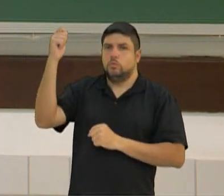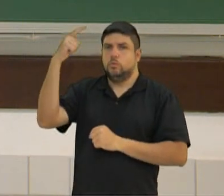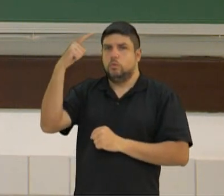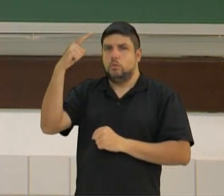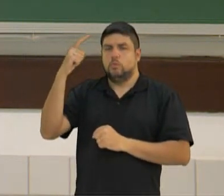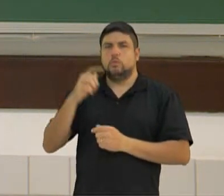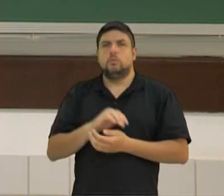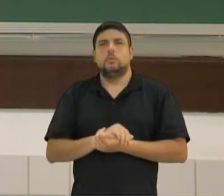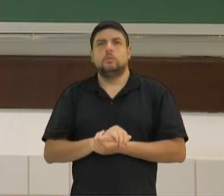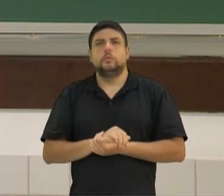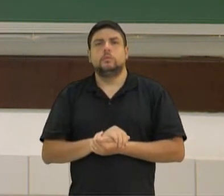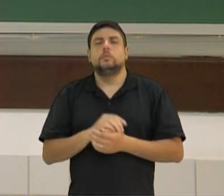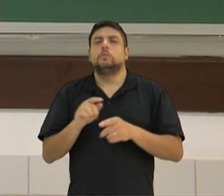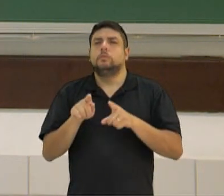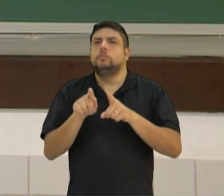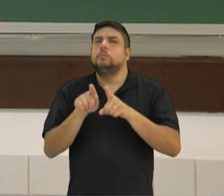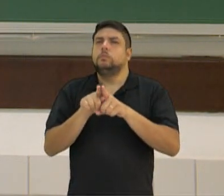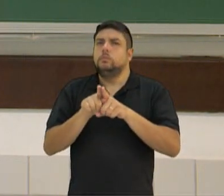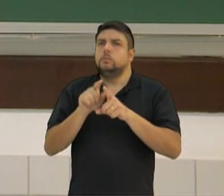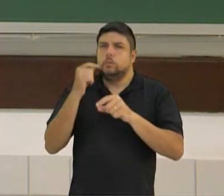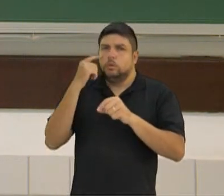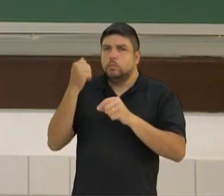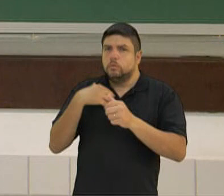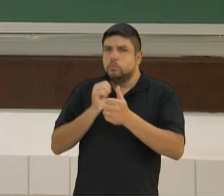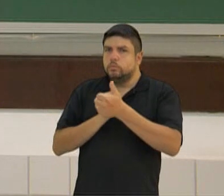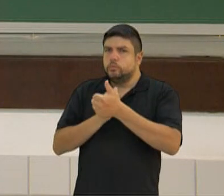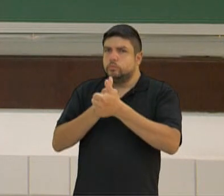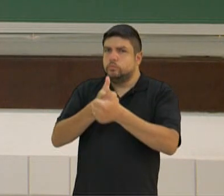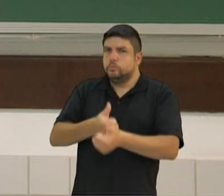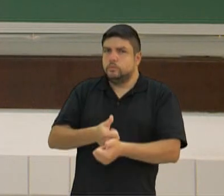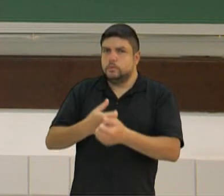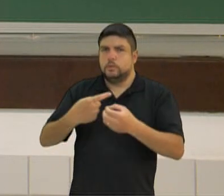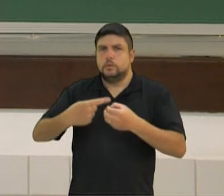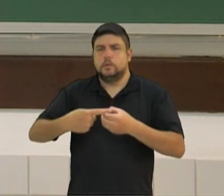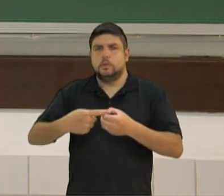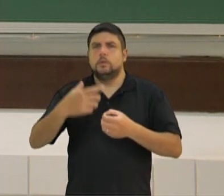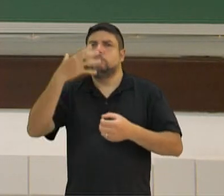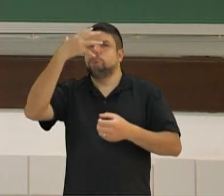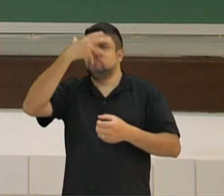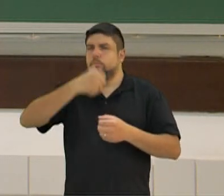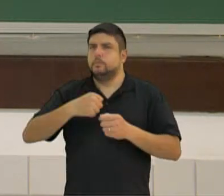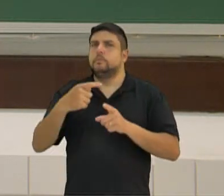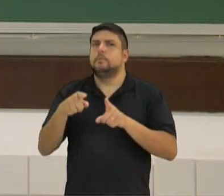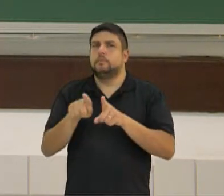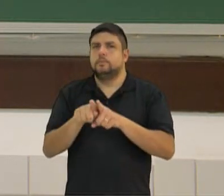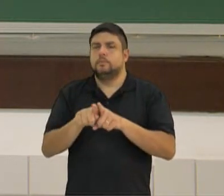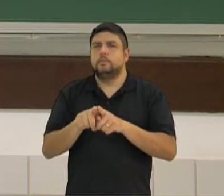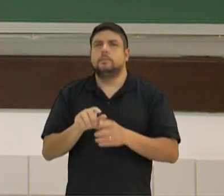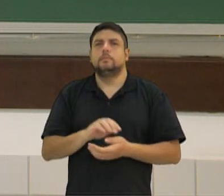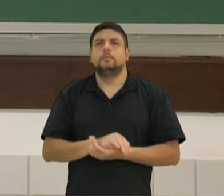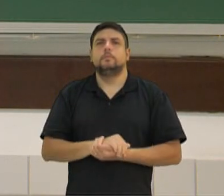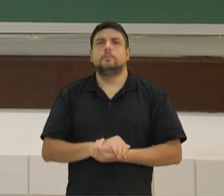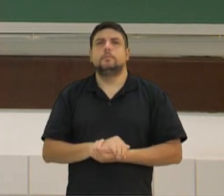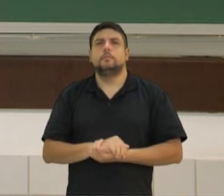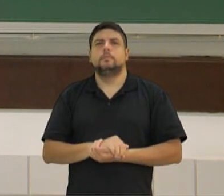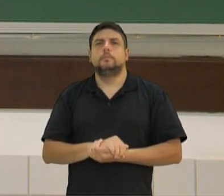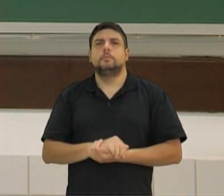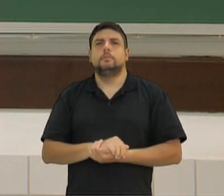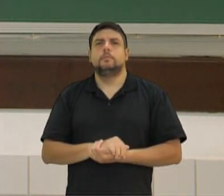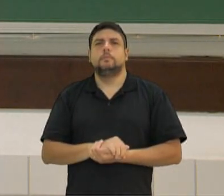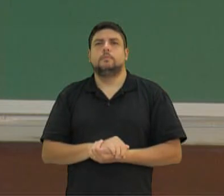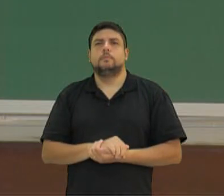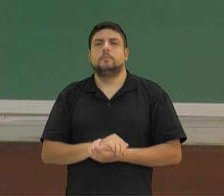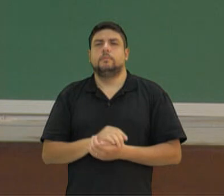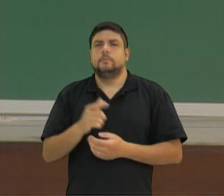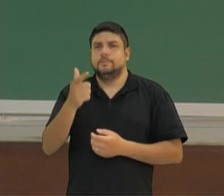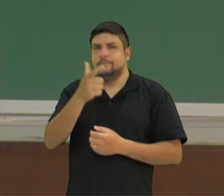né? Acompanhavam essa grande cidade, né? Muito bonito também para a gente ser apreciado. Vamos